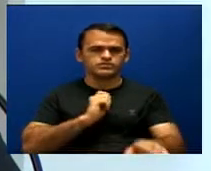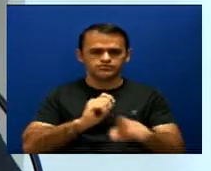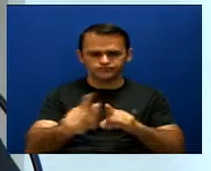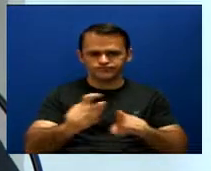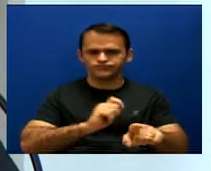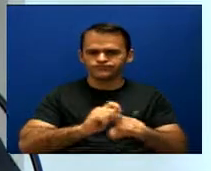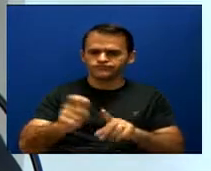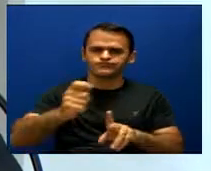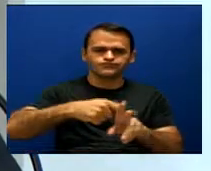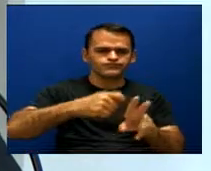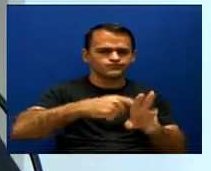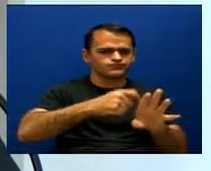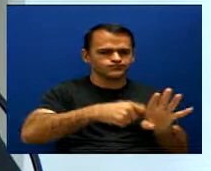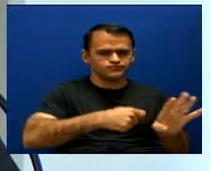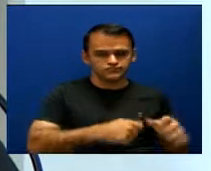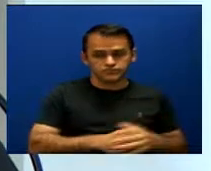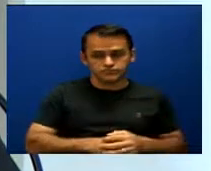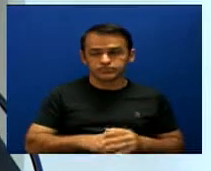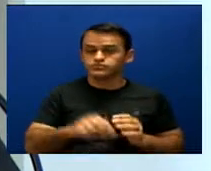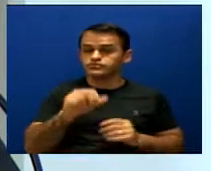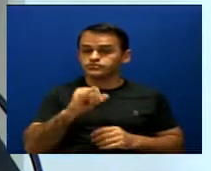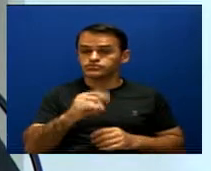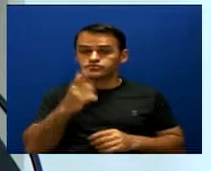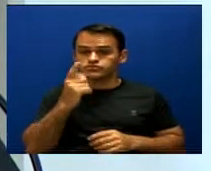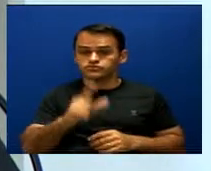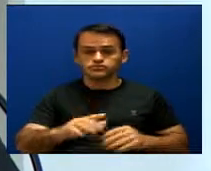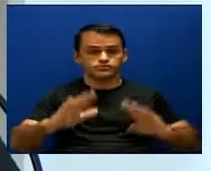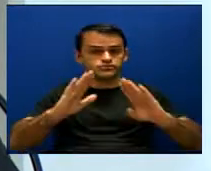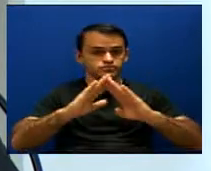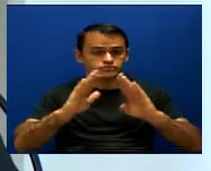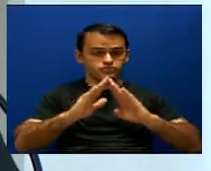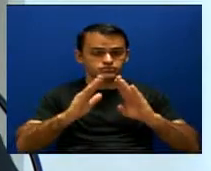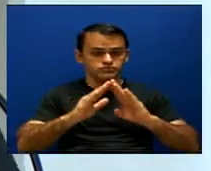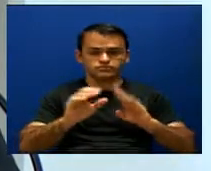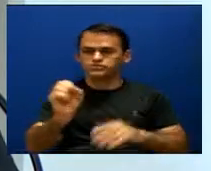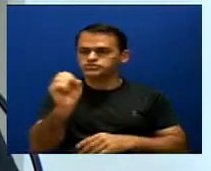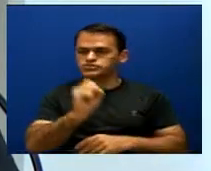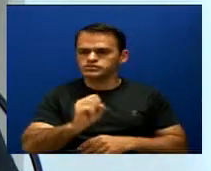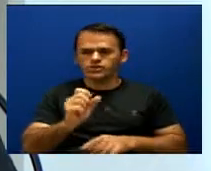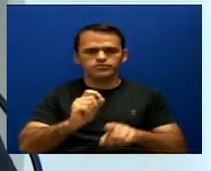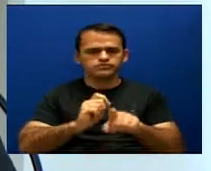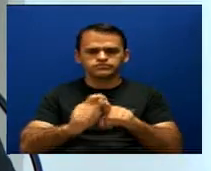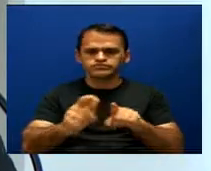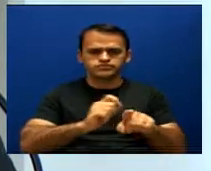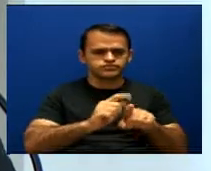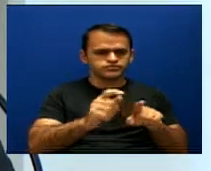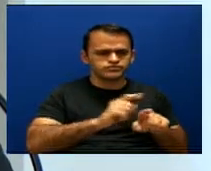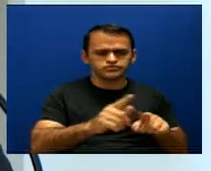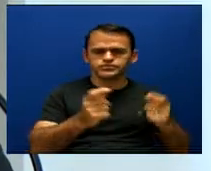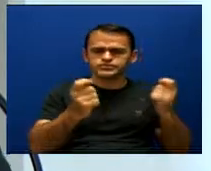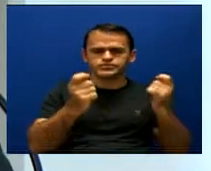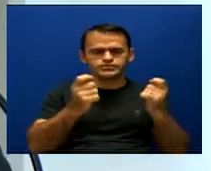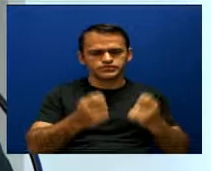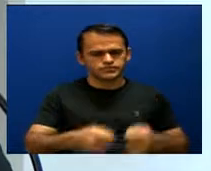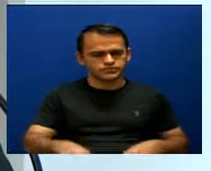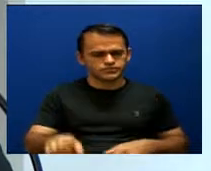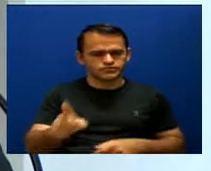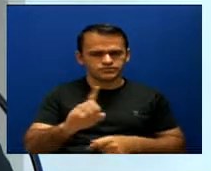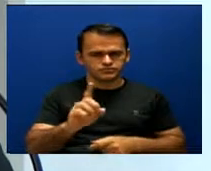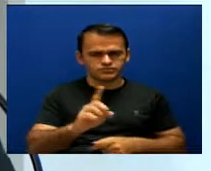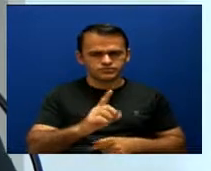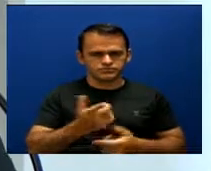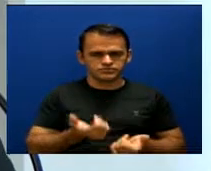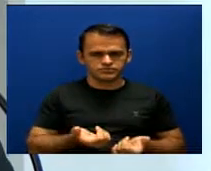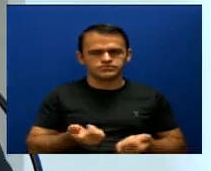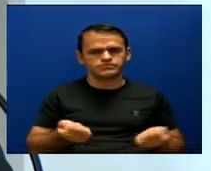pagar um aluguel. Se conseguirmos um espaço que a associação não precise dispensar esse volume de